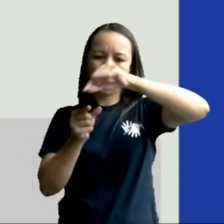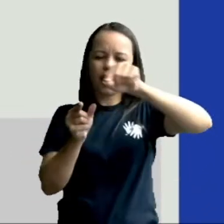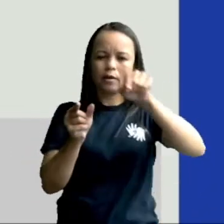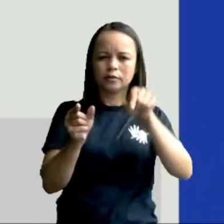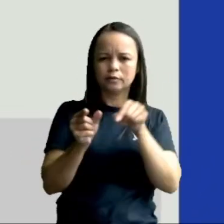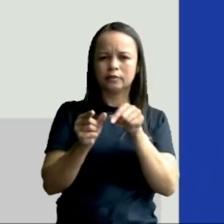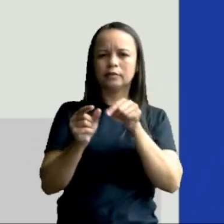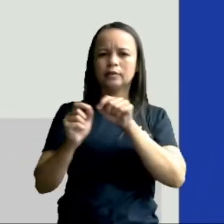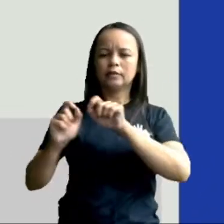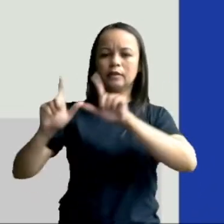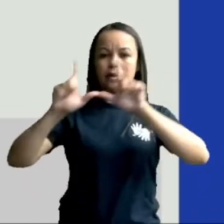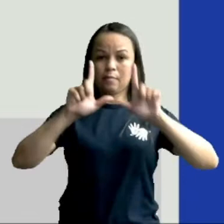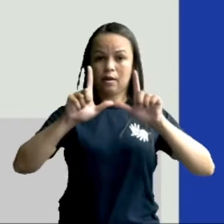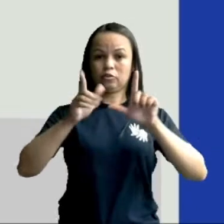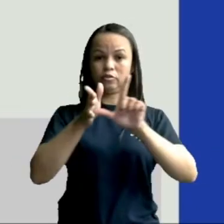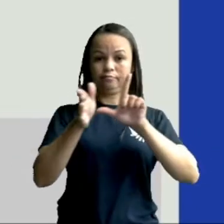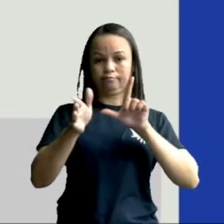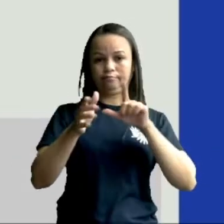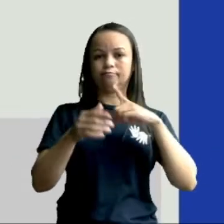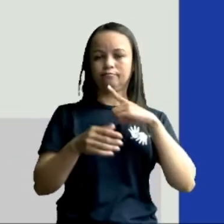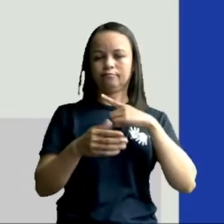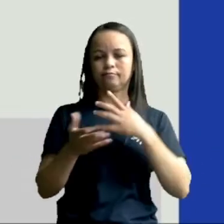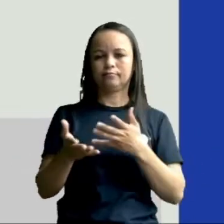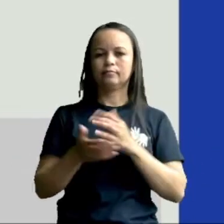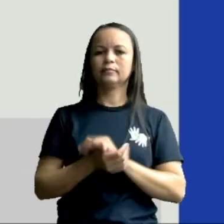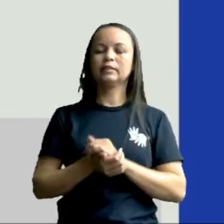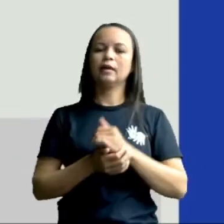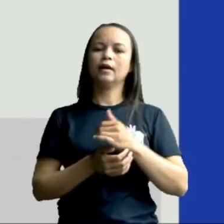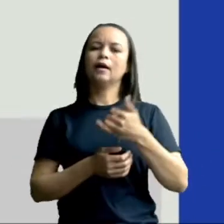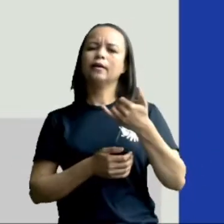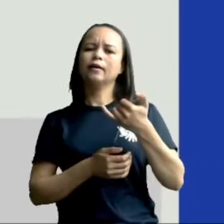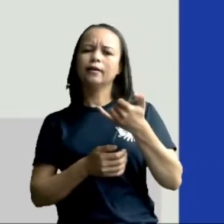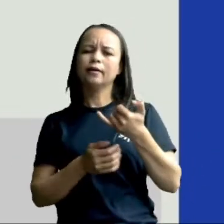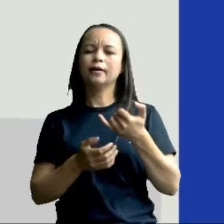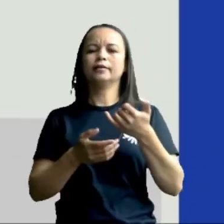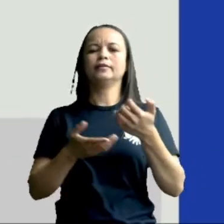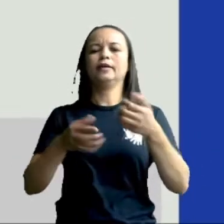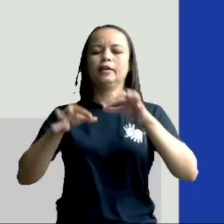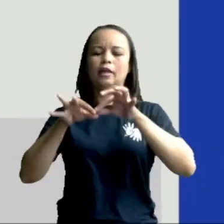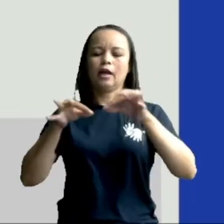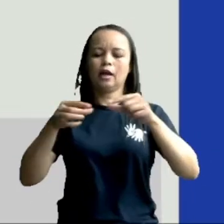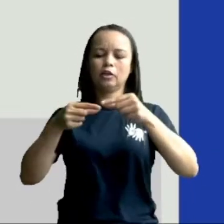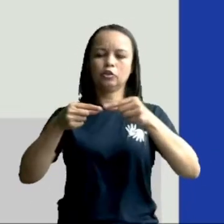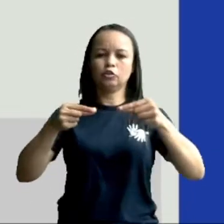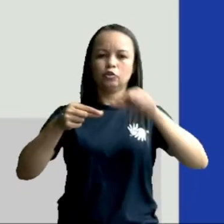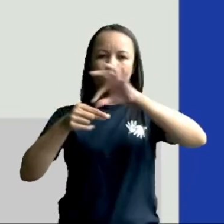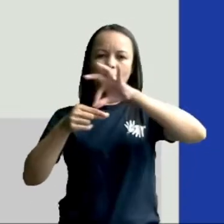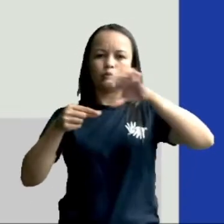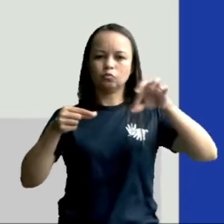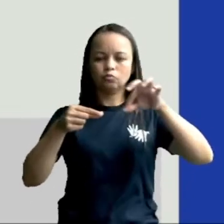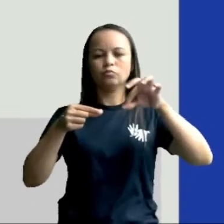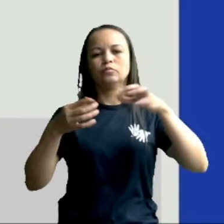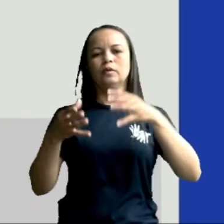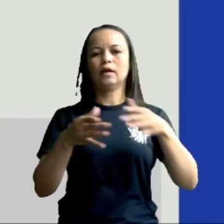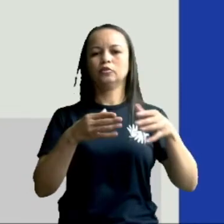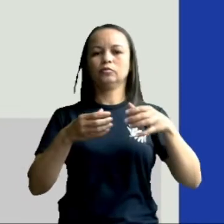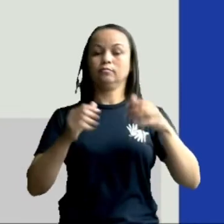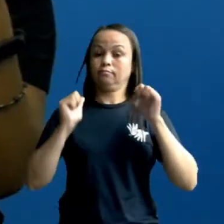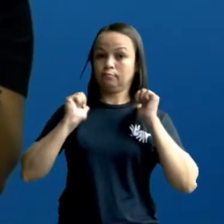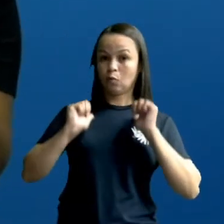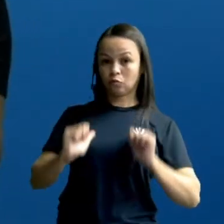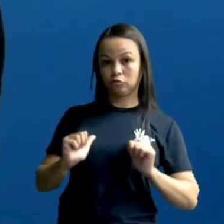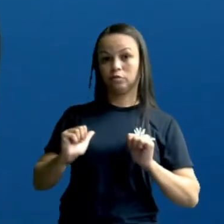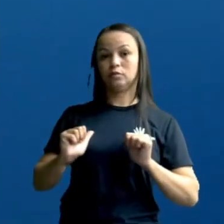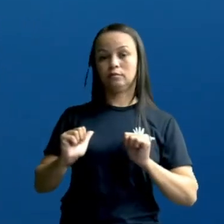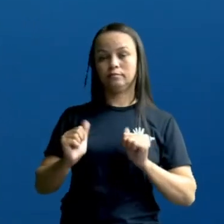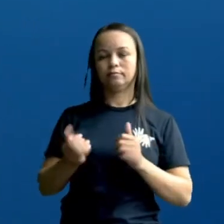até na imagem anterior aqui. Caneta, estojo de plástico, mochila. Olha aí como o petróleo, né?